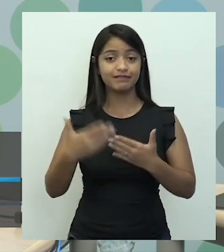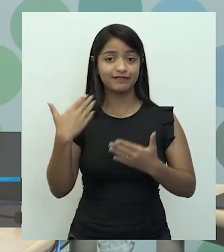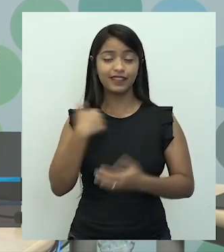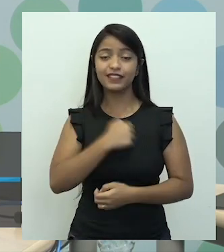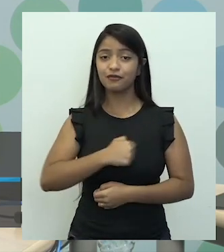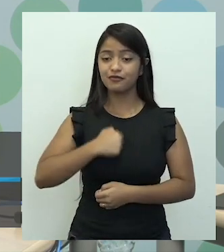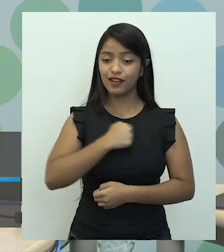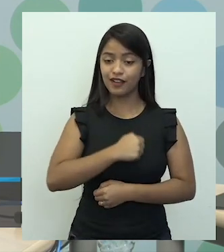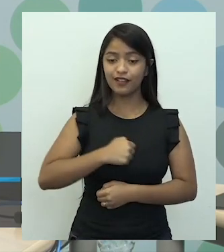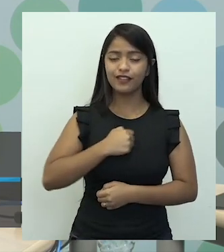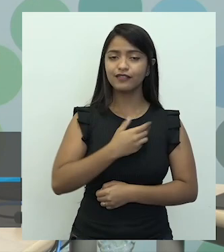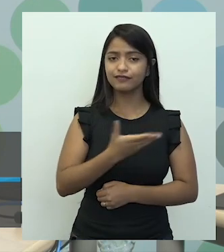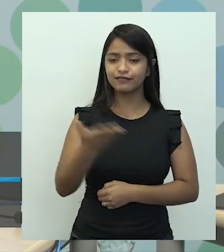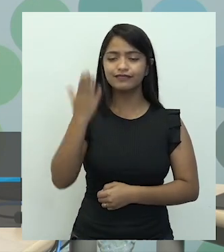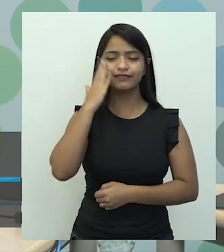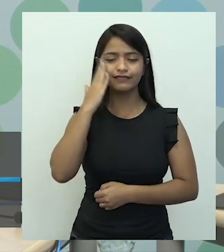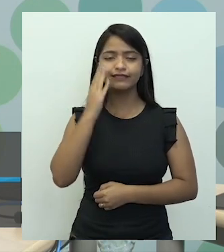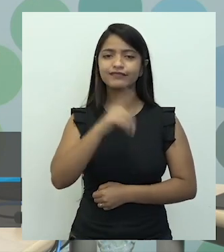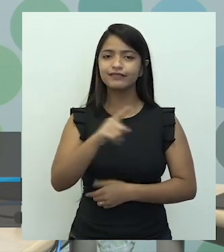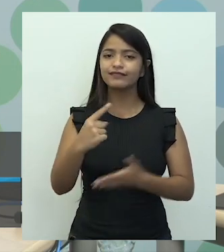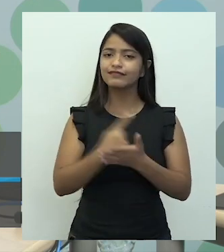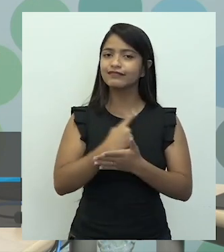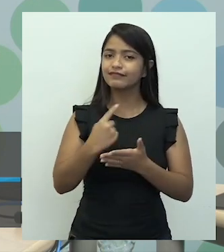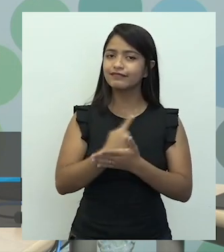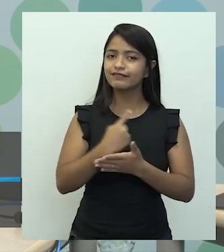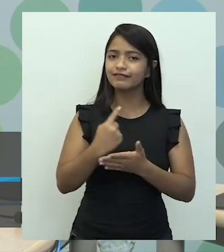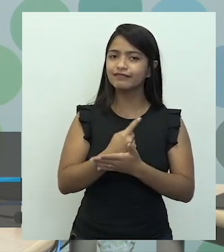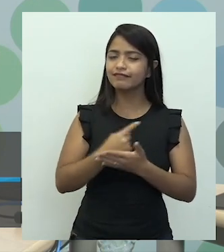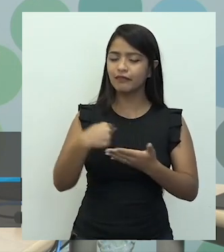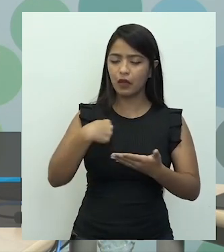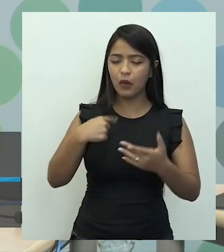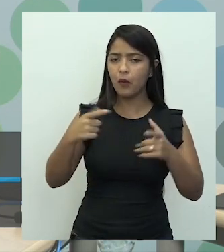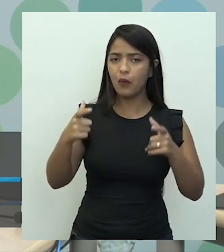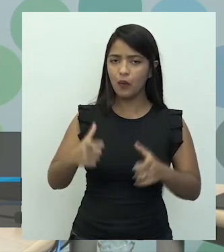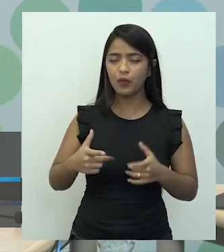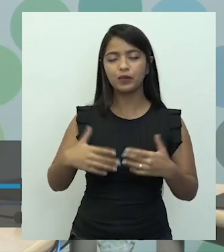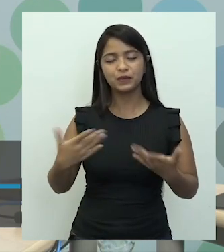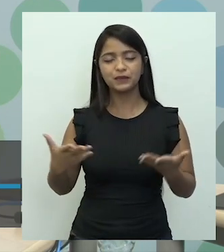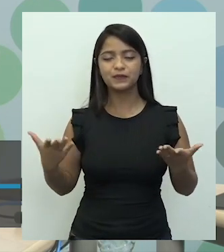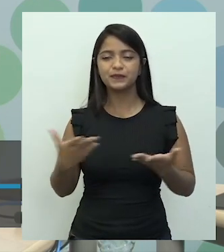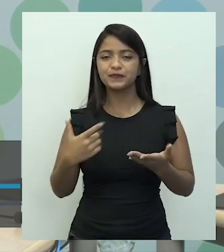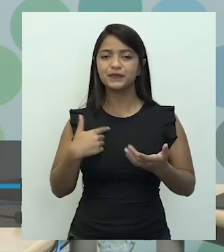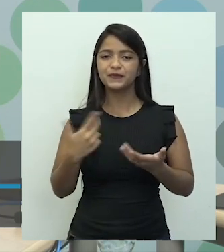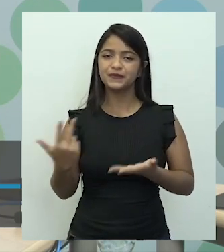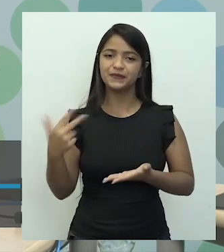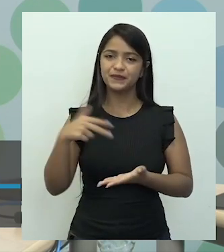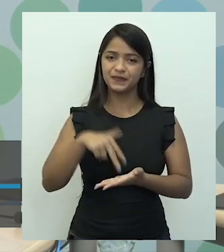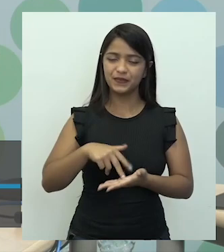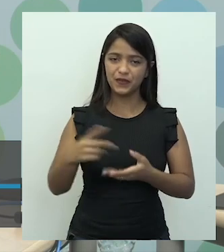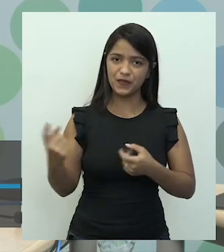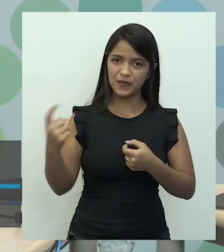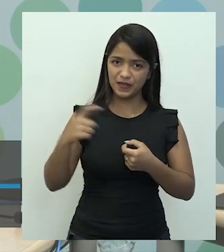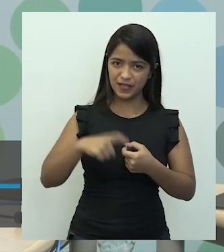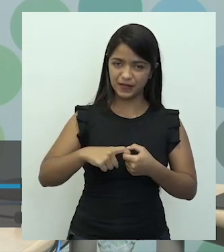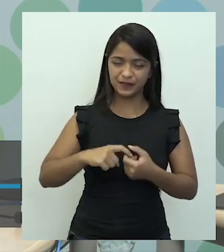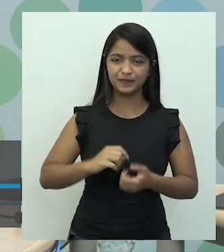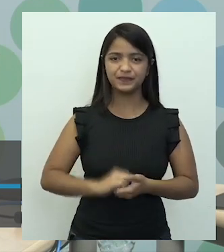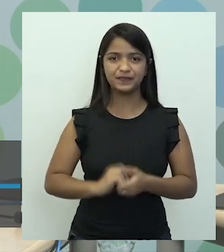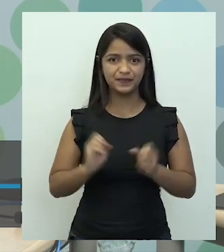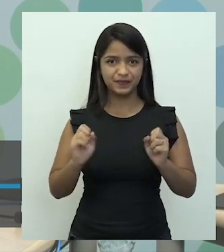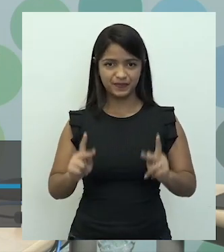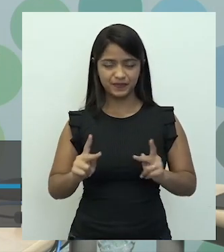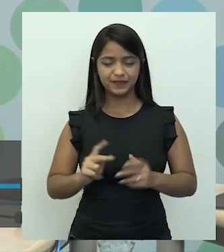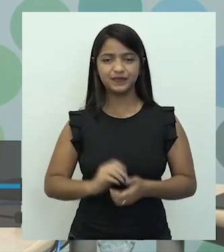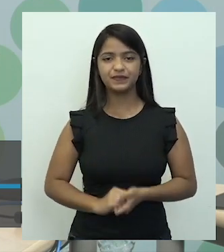de vocês. Eu sei que vocês andaram perguntando por mim. Então, eu estou aqui de volta, tá bom? Com vocês por um tempinho, tá bom?